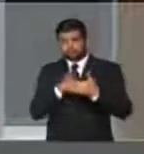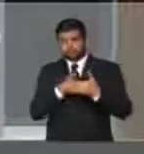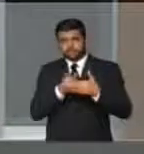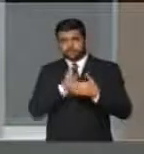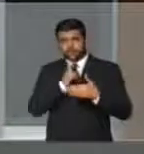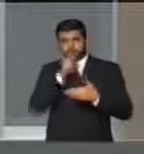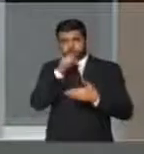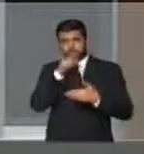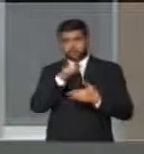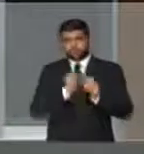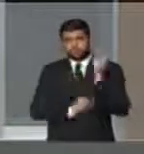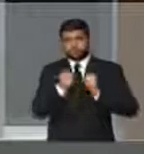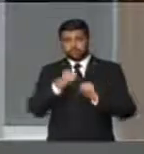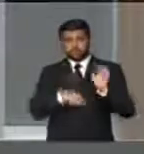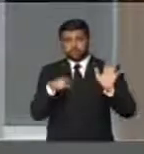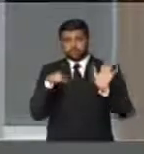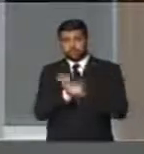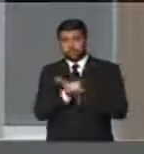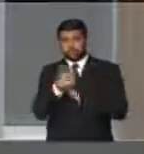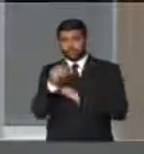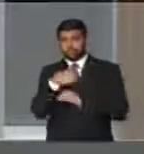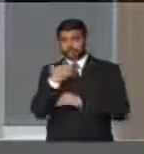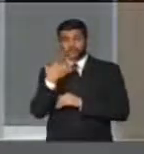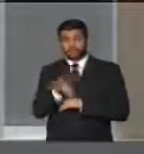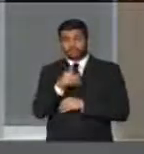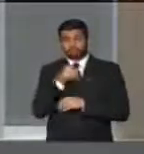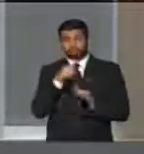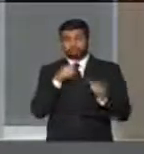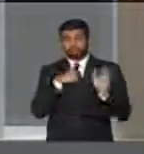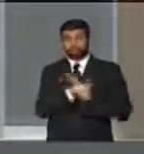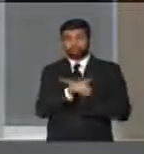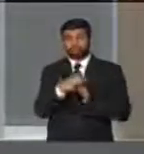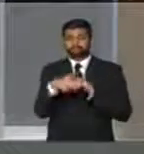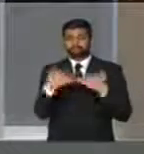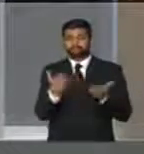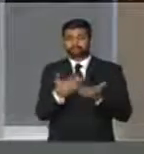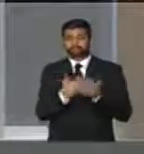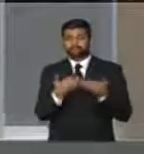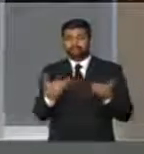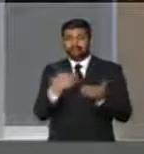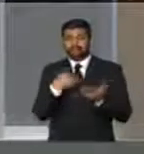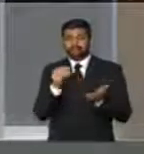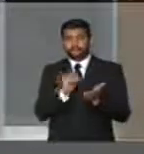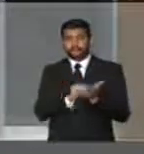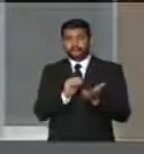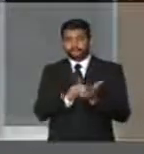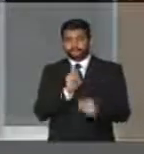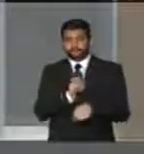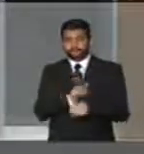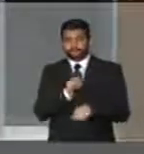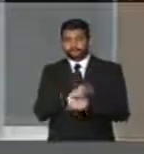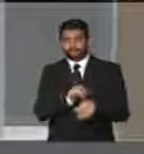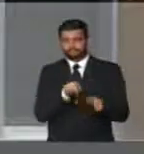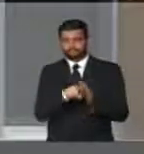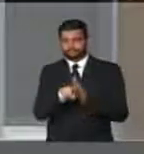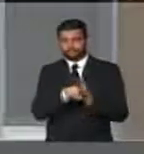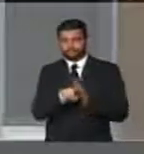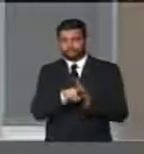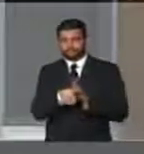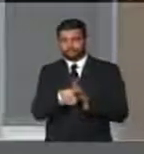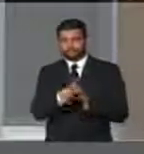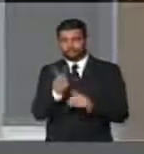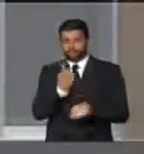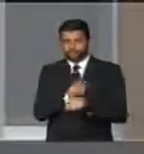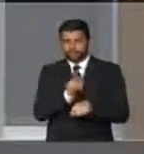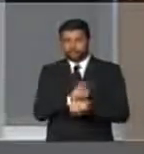de produção? Essa era a pergunta que não queria calar, entende? A falta de fiscalização, de